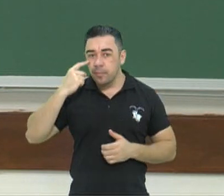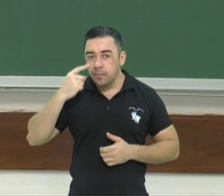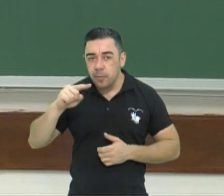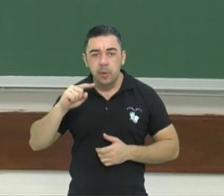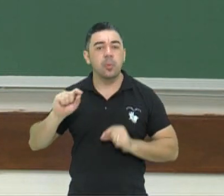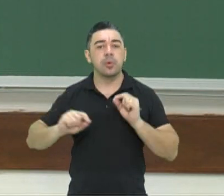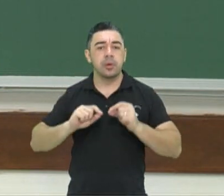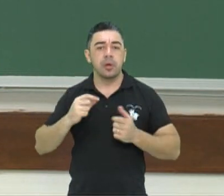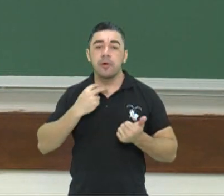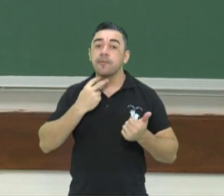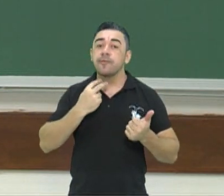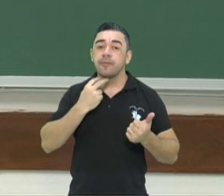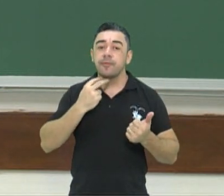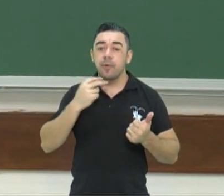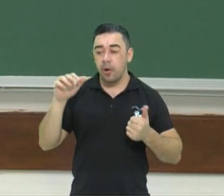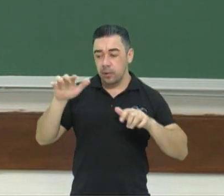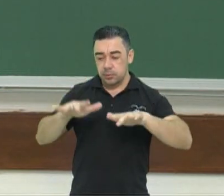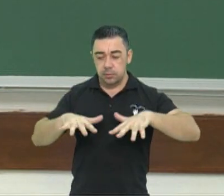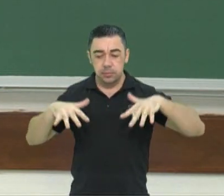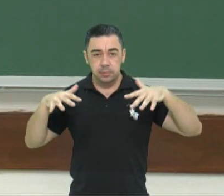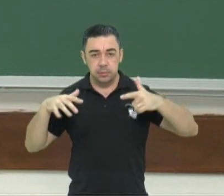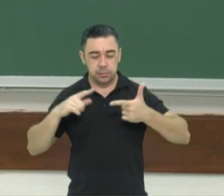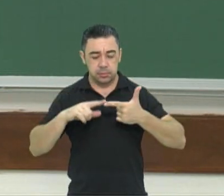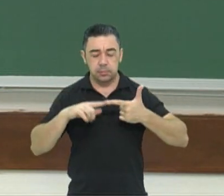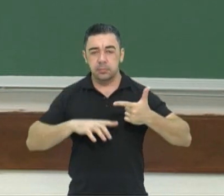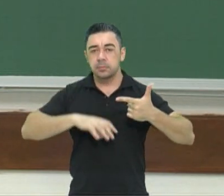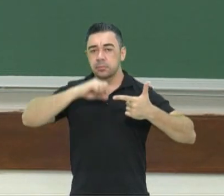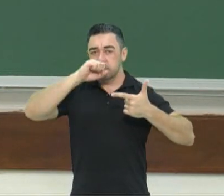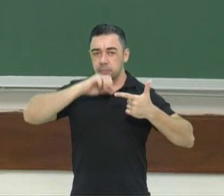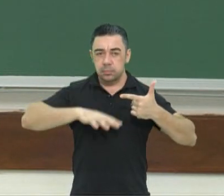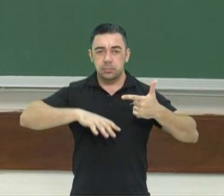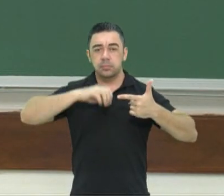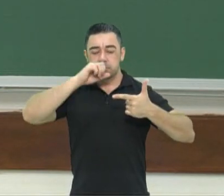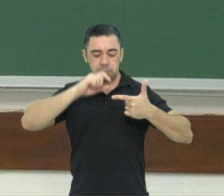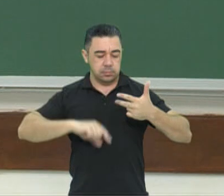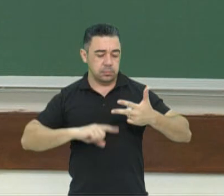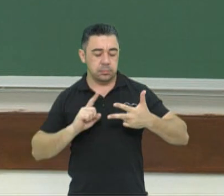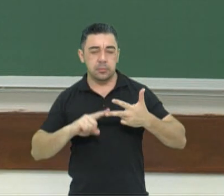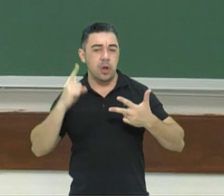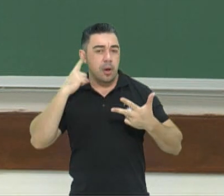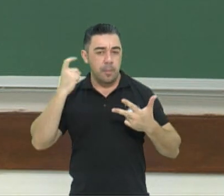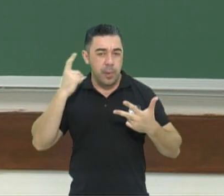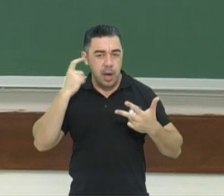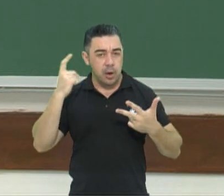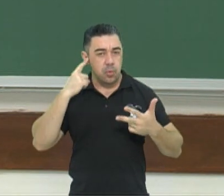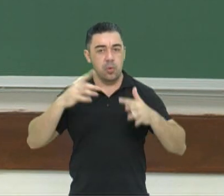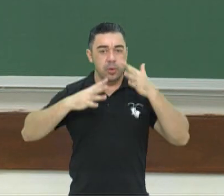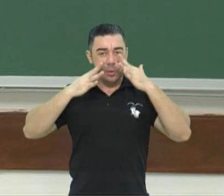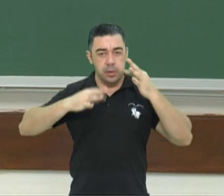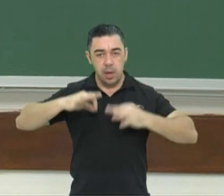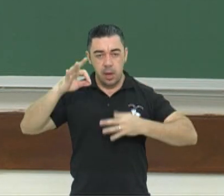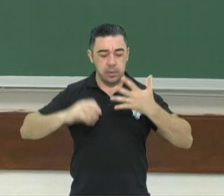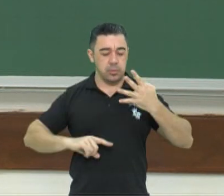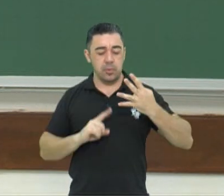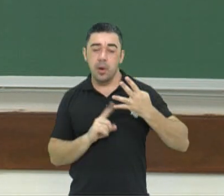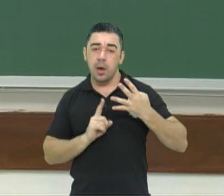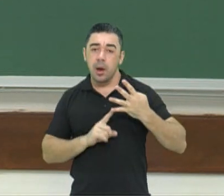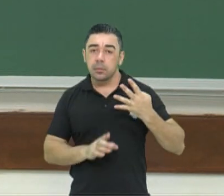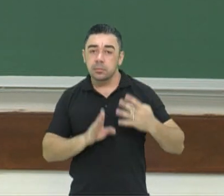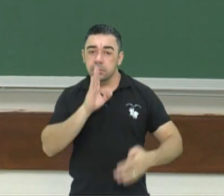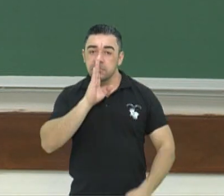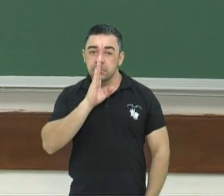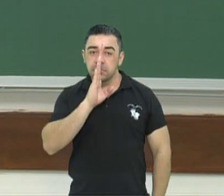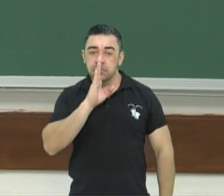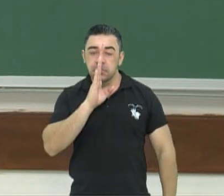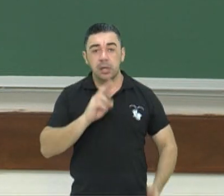ouvia as vozes das pessoas, você ouvia a respiração das pessoas, você via o barulho do próprio teatro, você ouvia o silêncio. Isso para ele foi